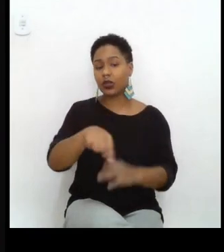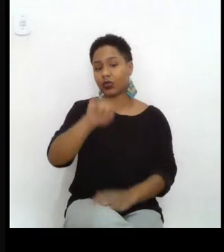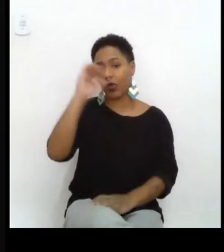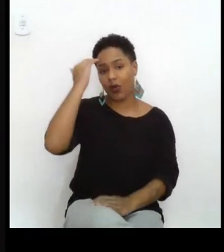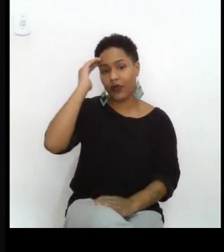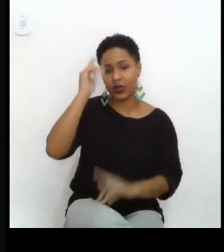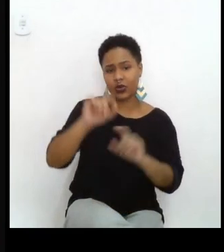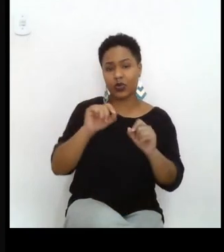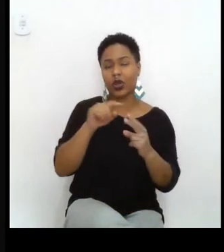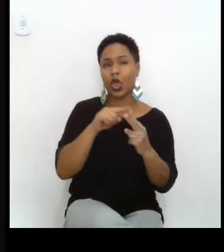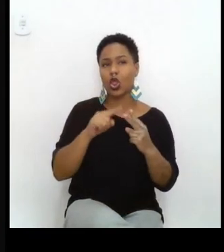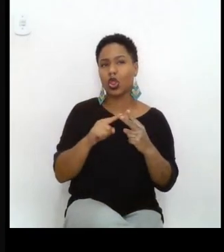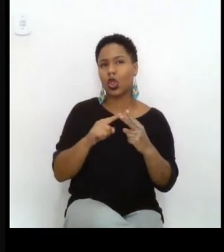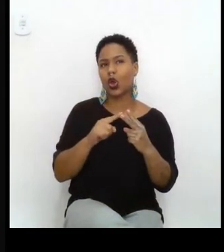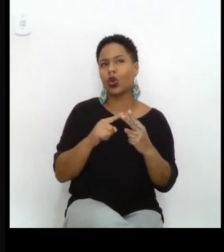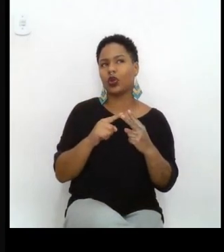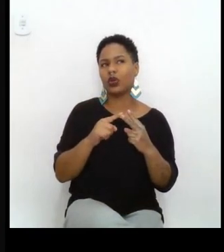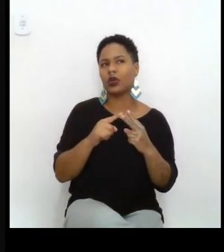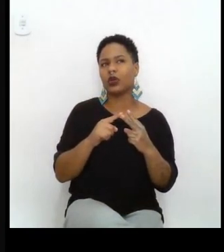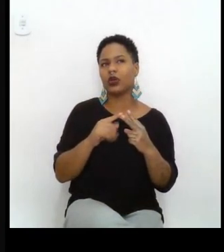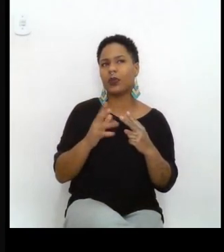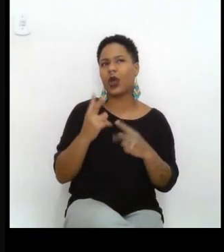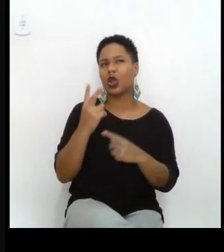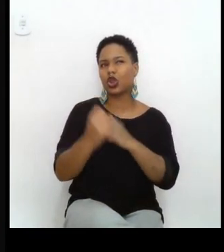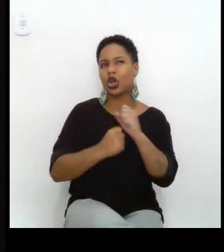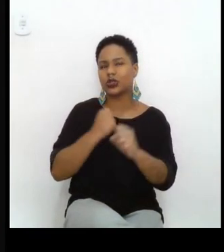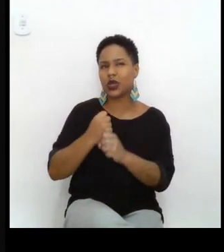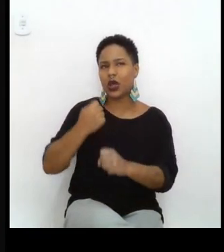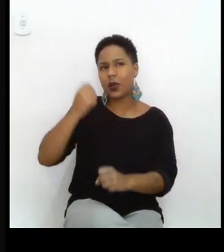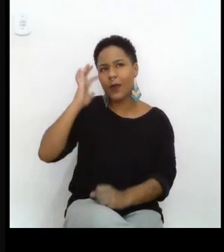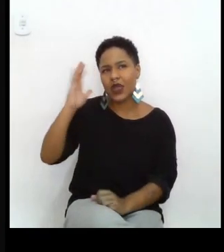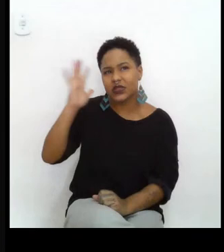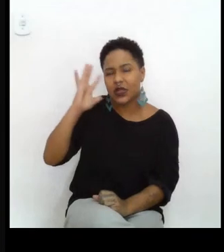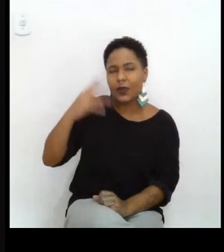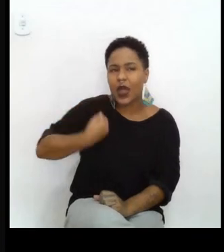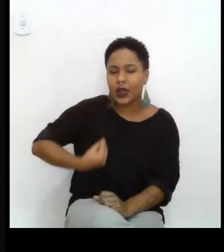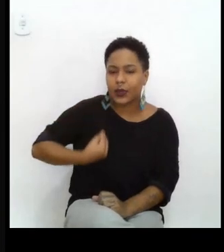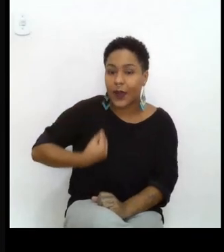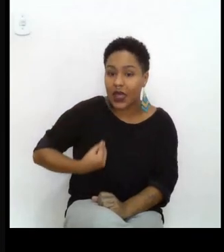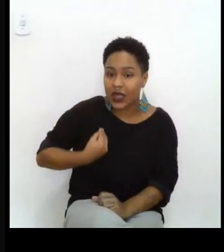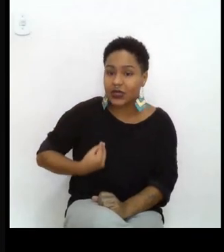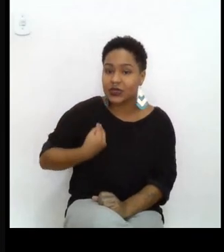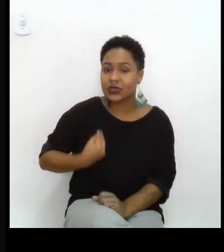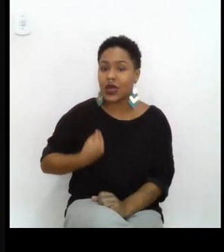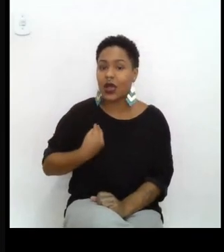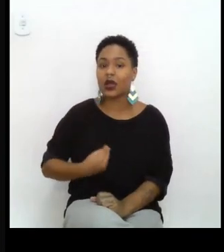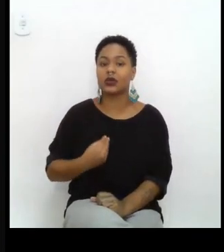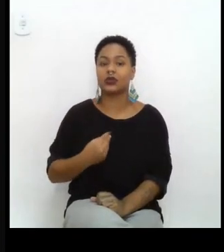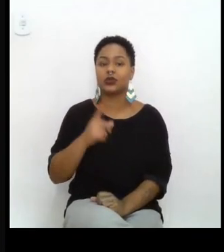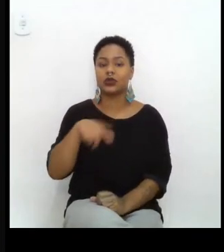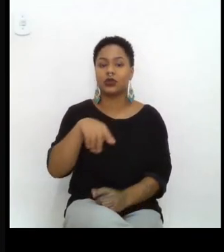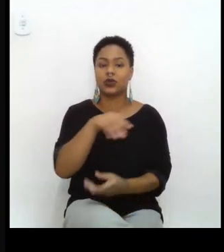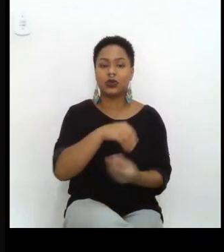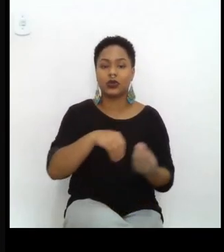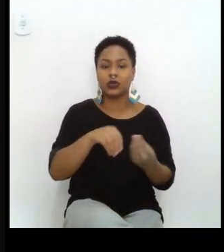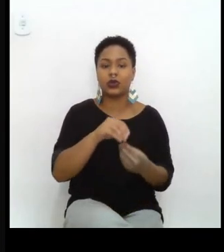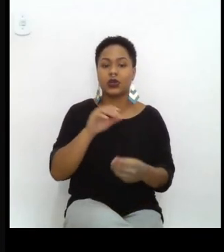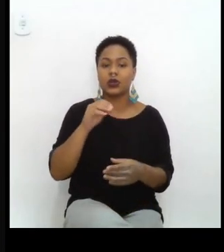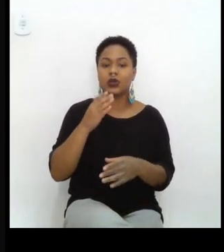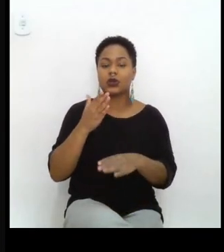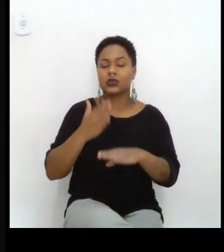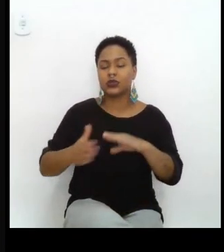23 anos de pensamento de presença de salada de frutas sendo cortada de tarde